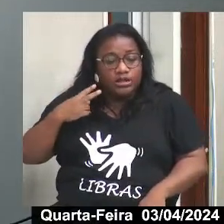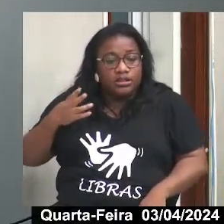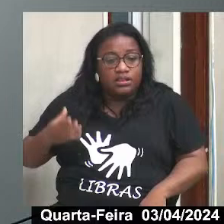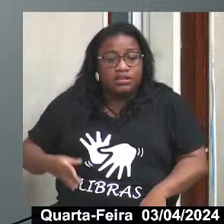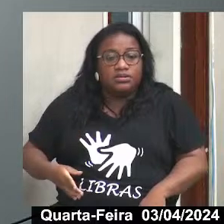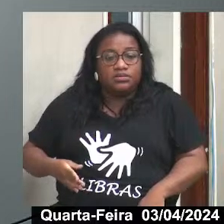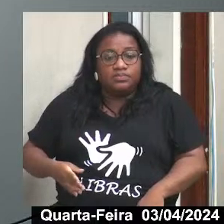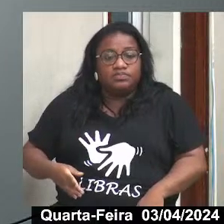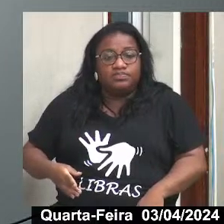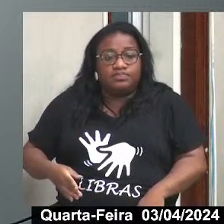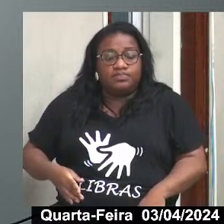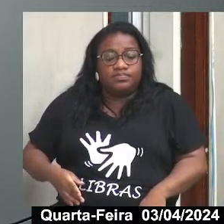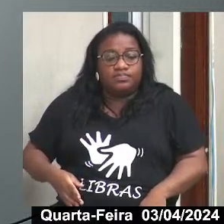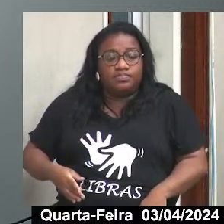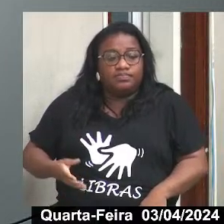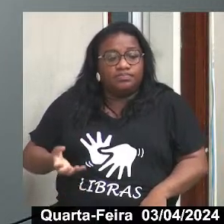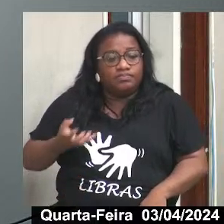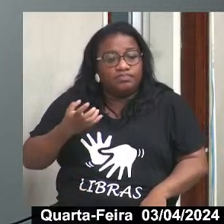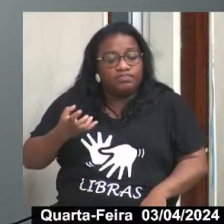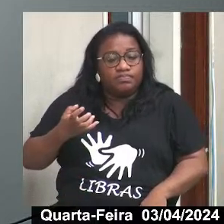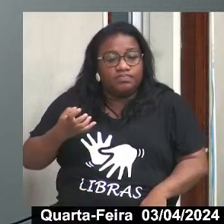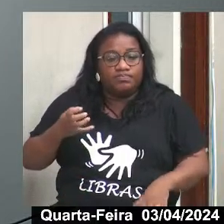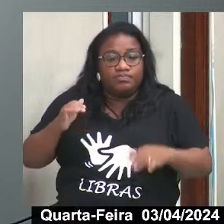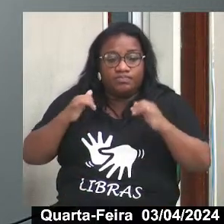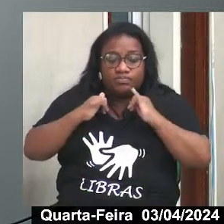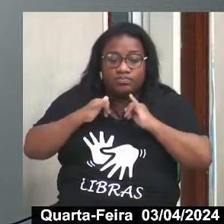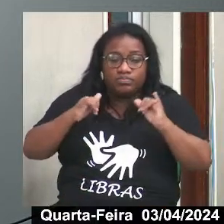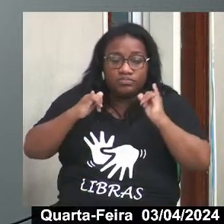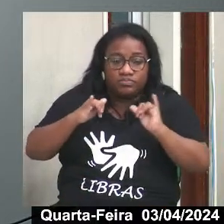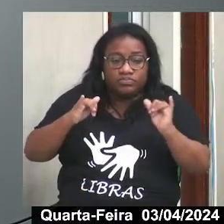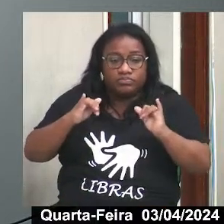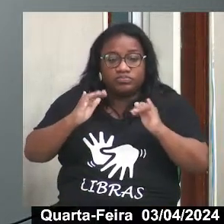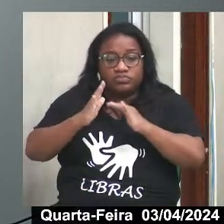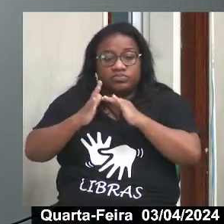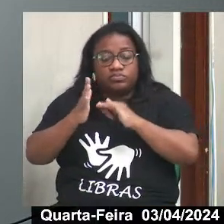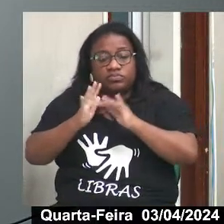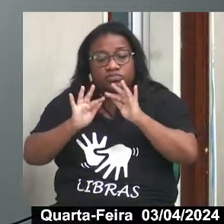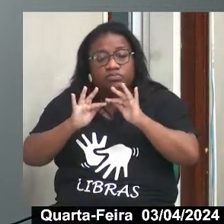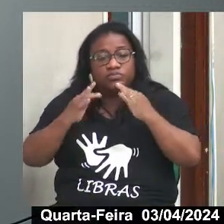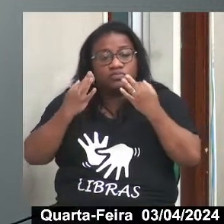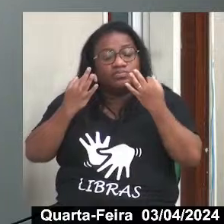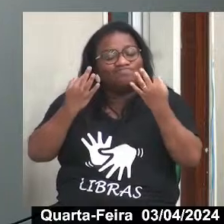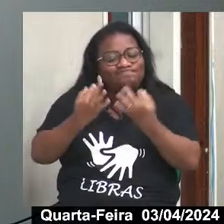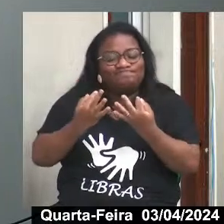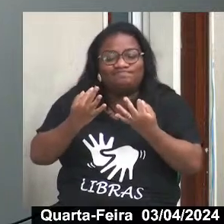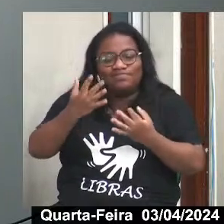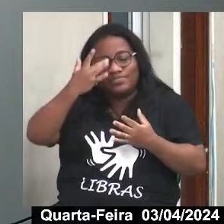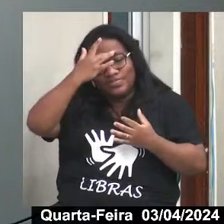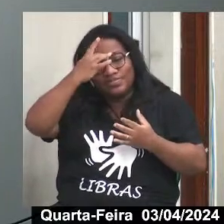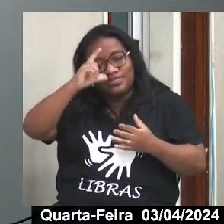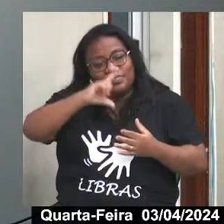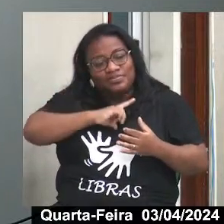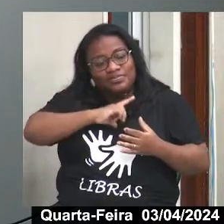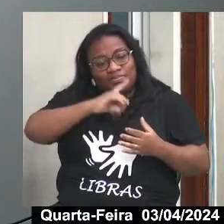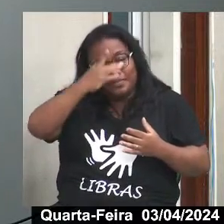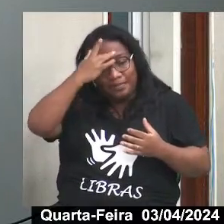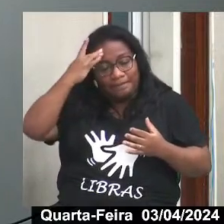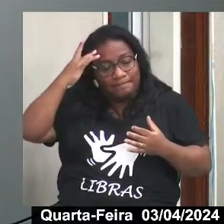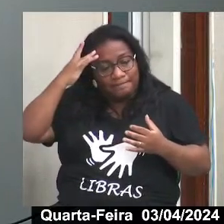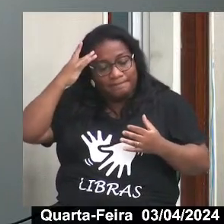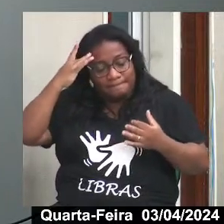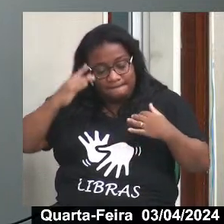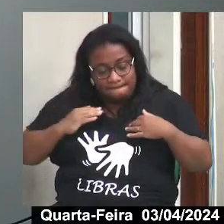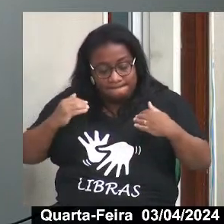Aline. Hoje o que me traz nessa tribuna aqui, gostaria de transmitir uma mensagem para todas as famílias atípicas aqui da nossa